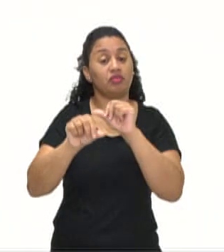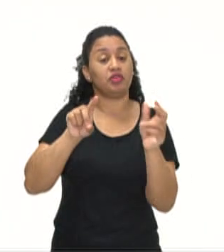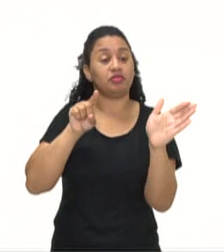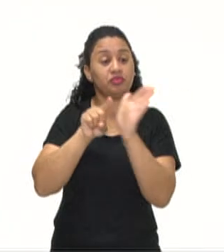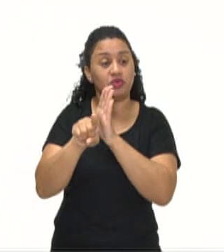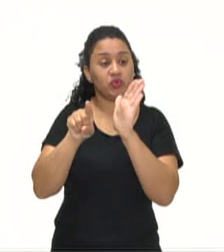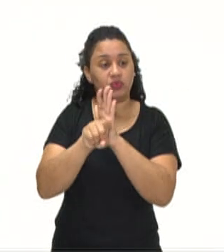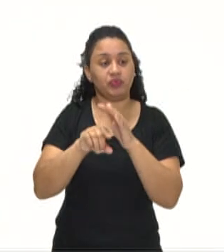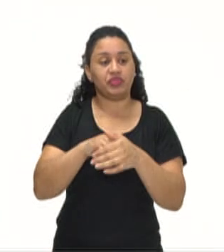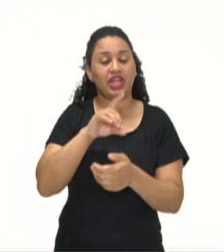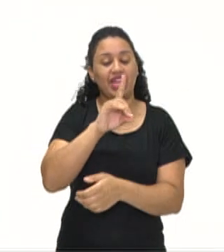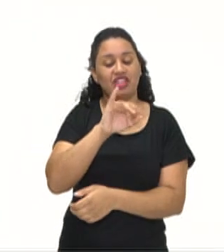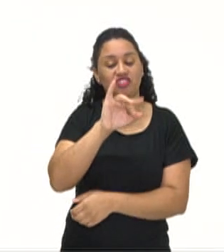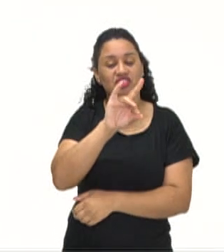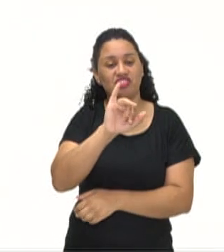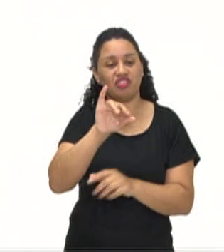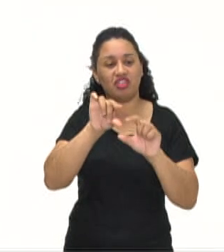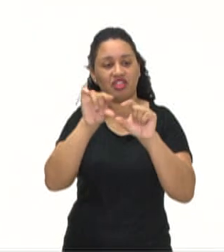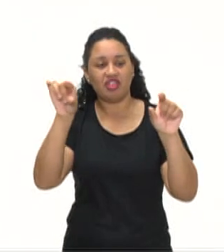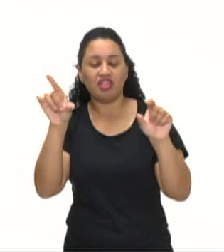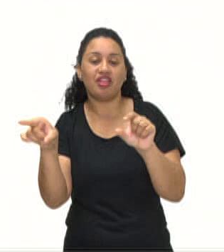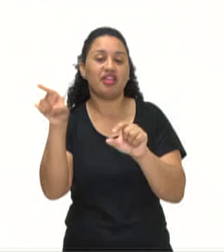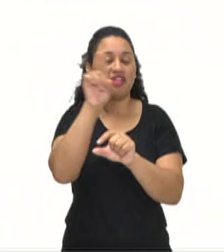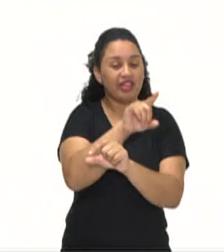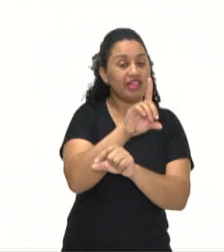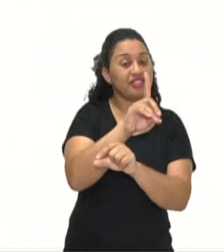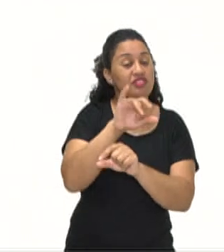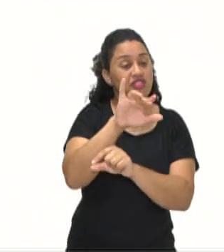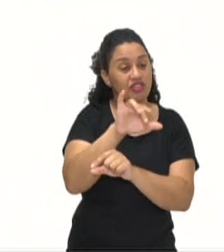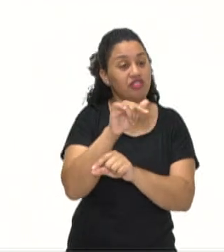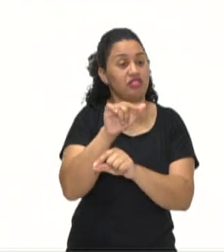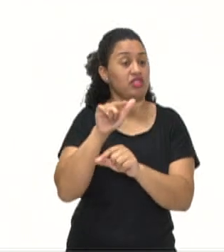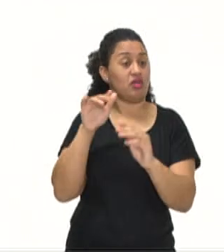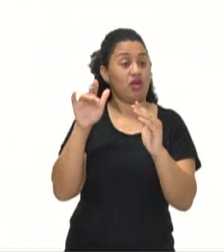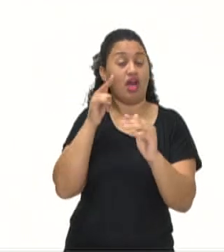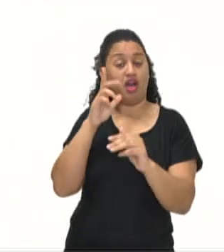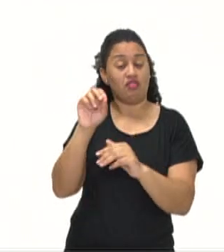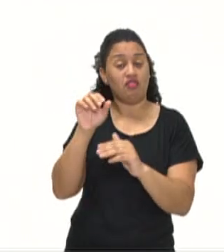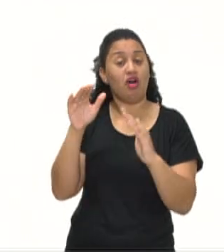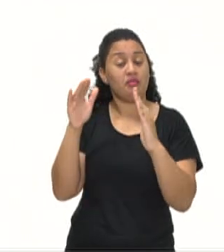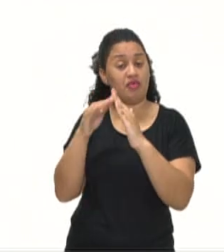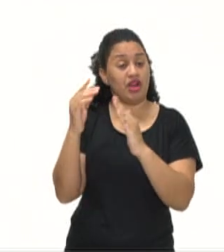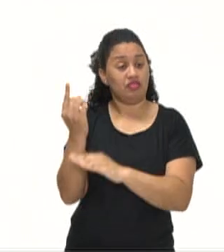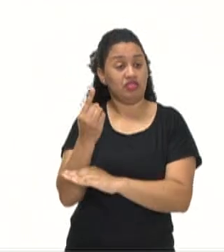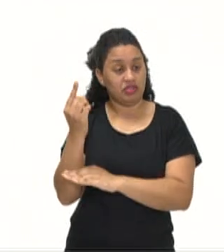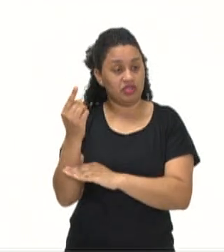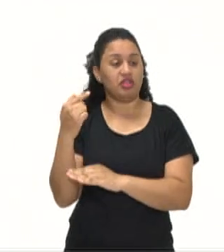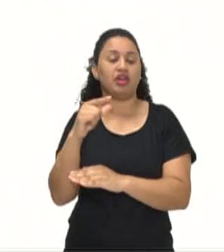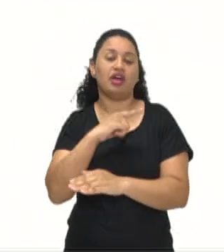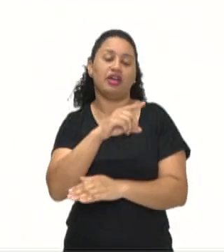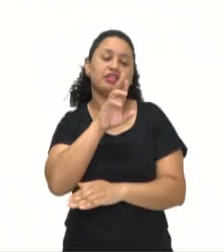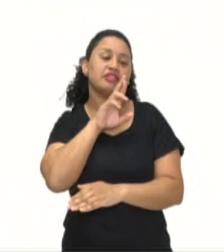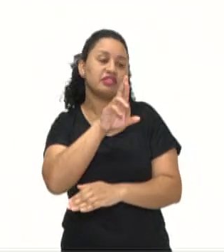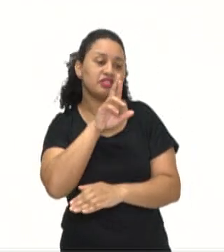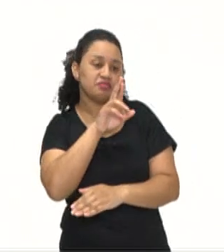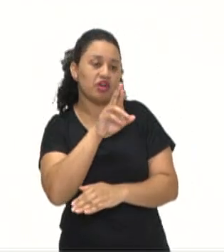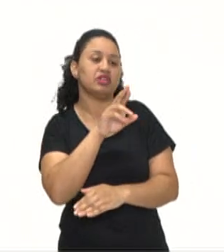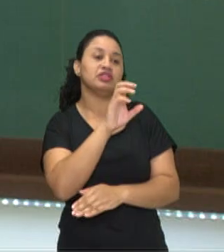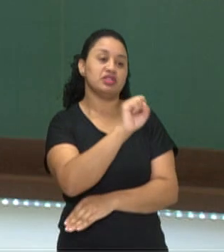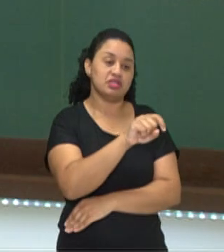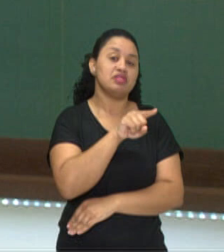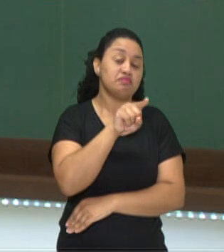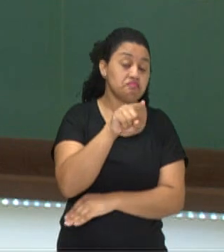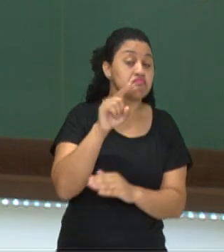her grandmother live alone? A avó dela morava sozinha? Yes, she did. No, she didn't, se for uma resposta curta.